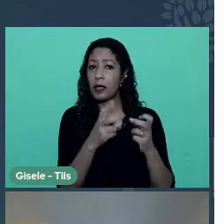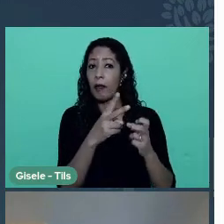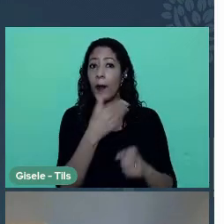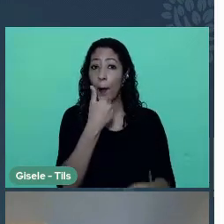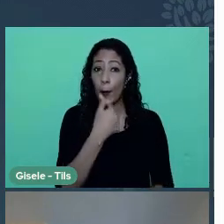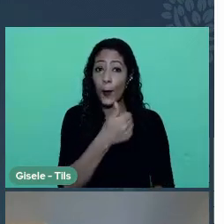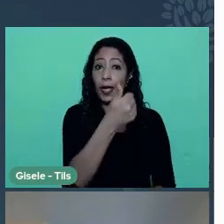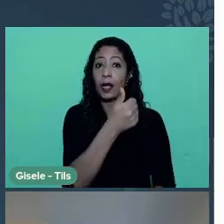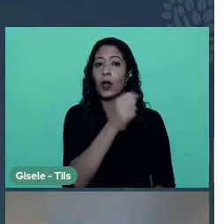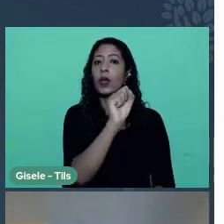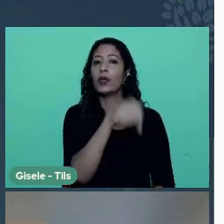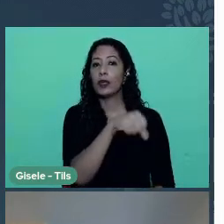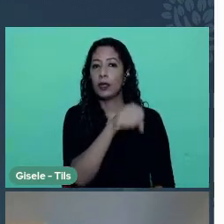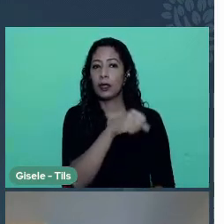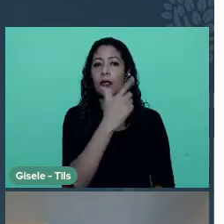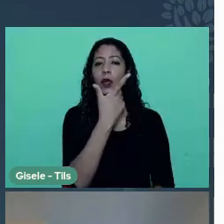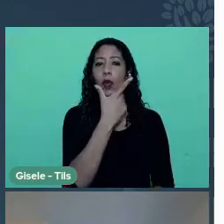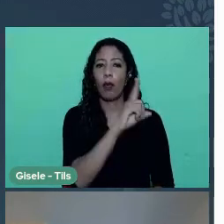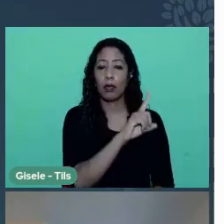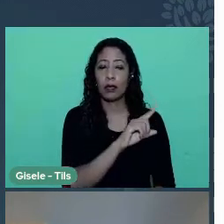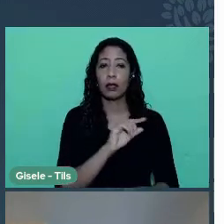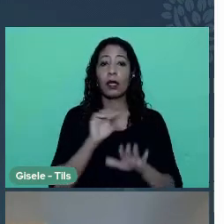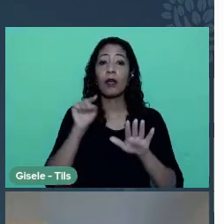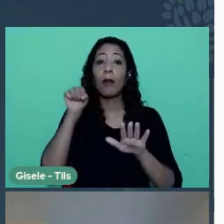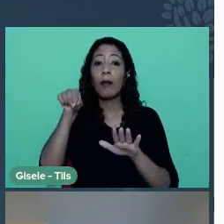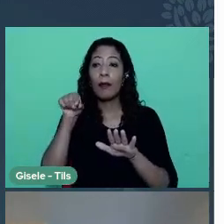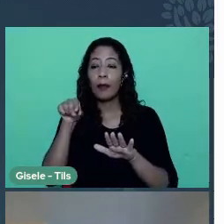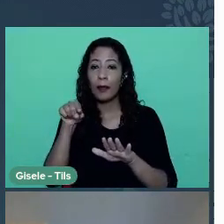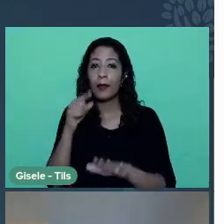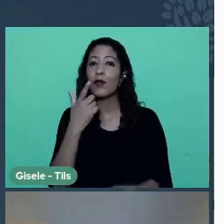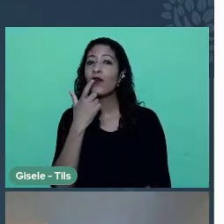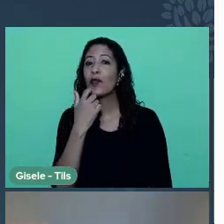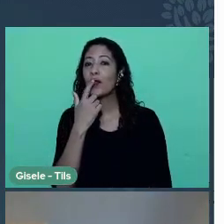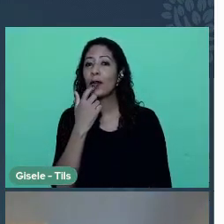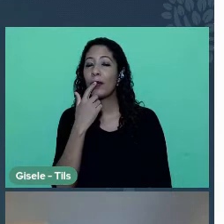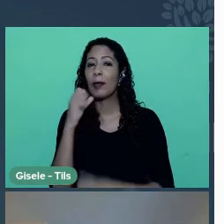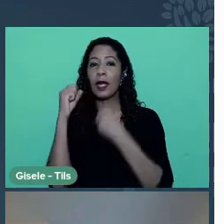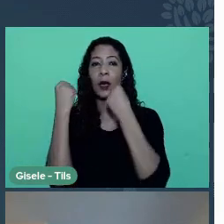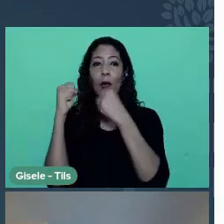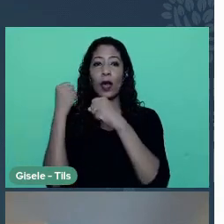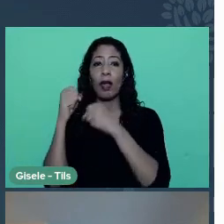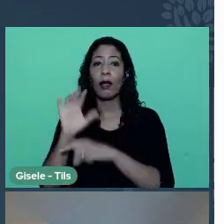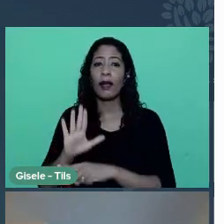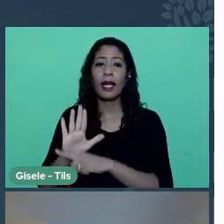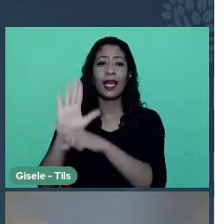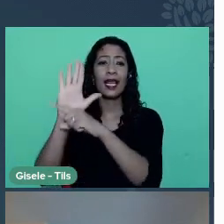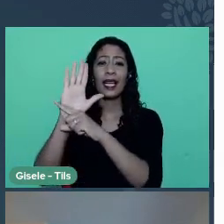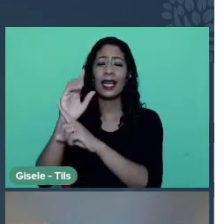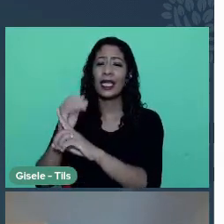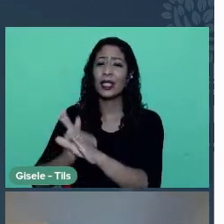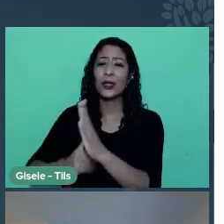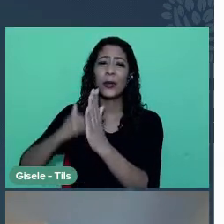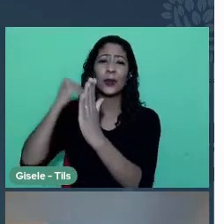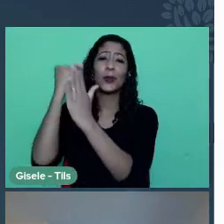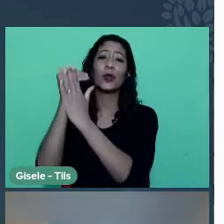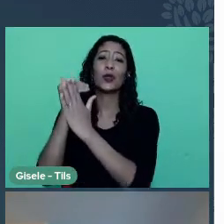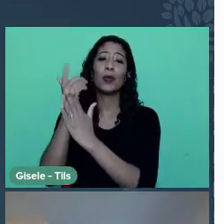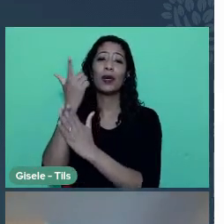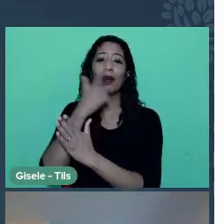o exercício ajudou muito mais, né, aqui a ter uma diminuição de sintomas,